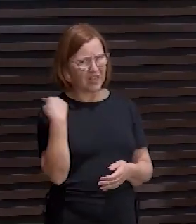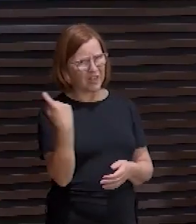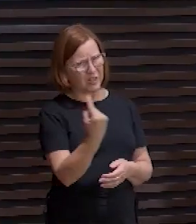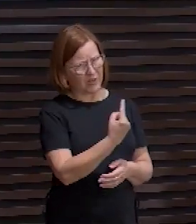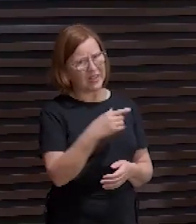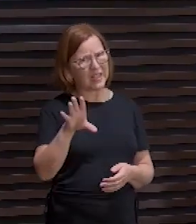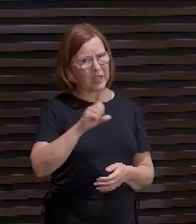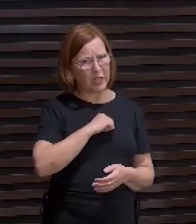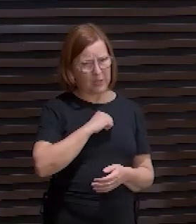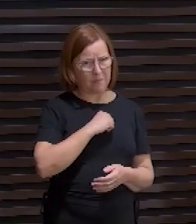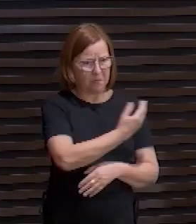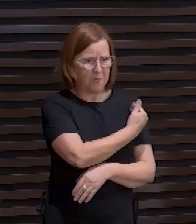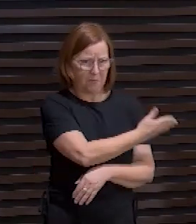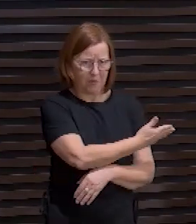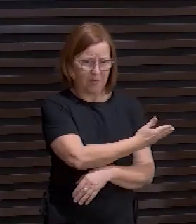igreja?